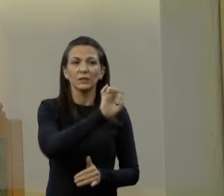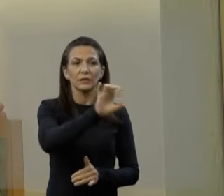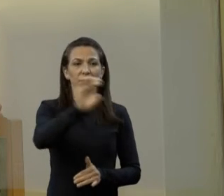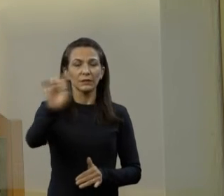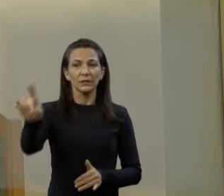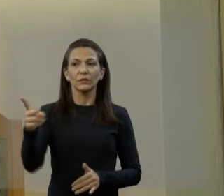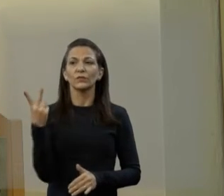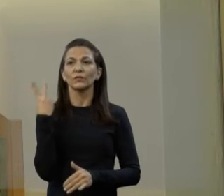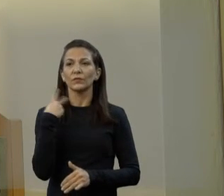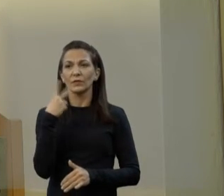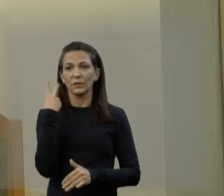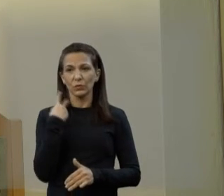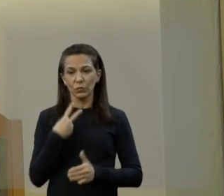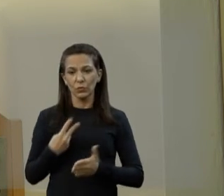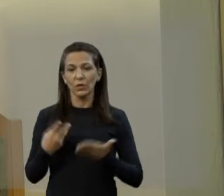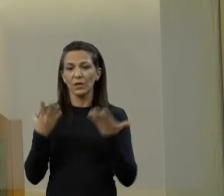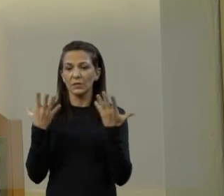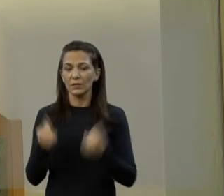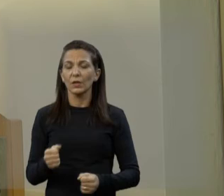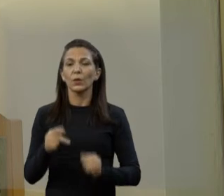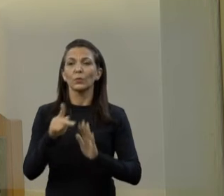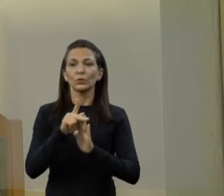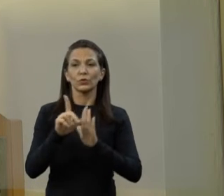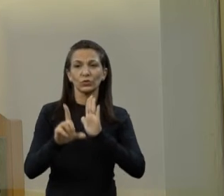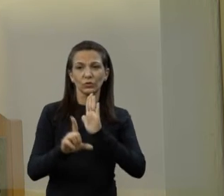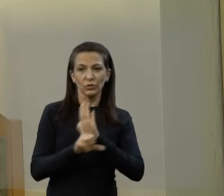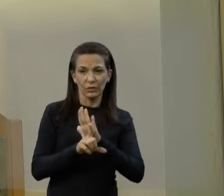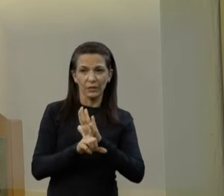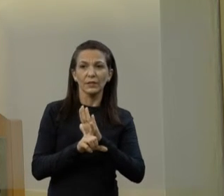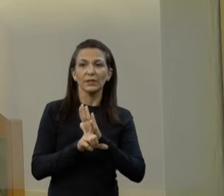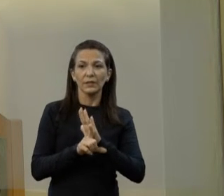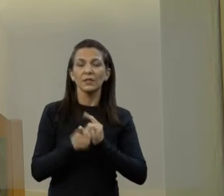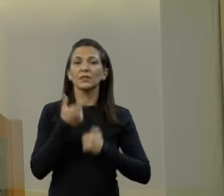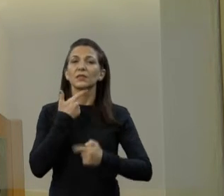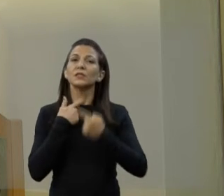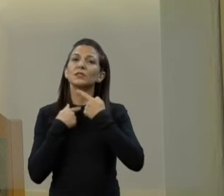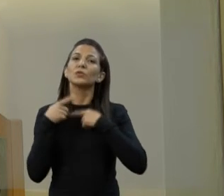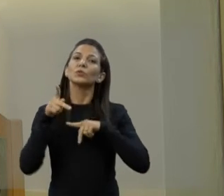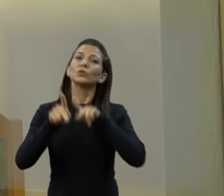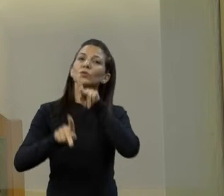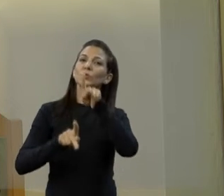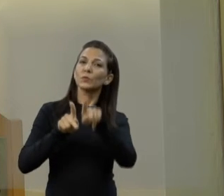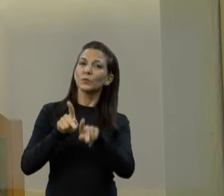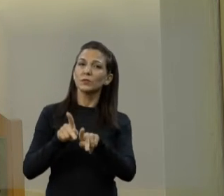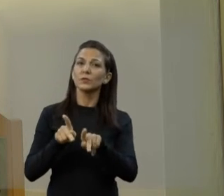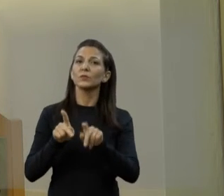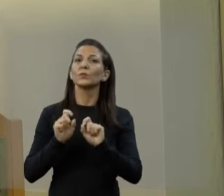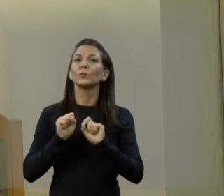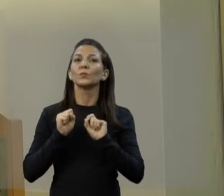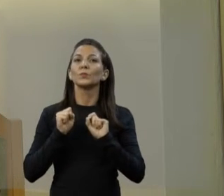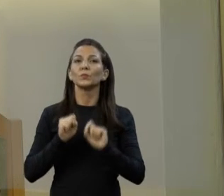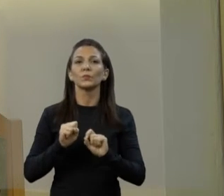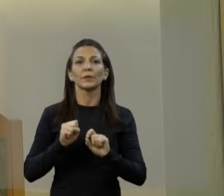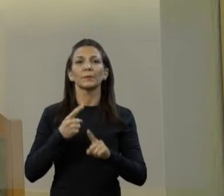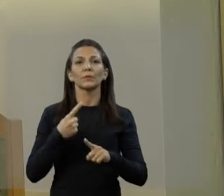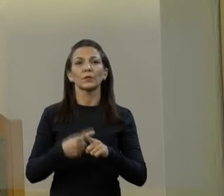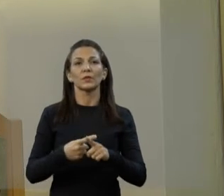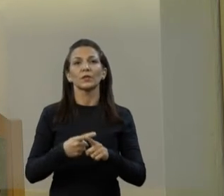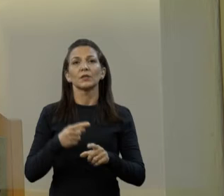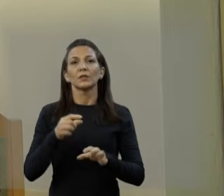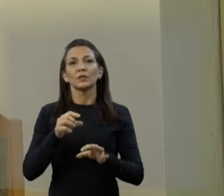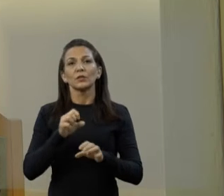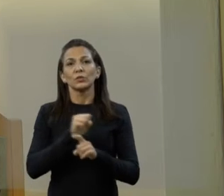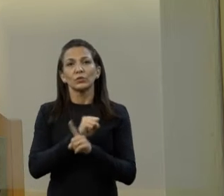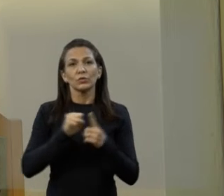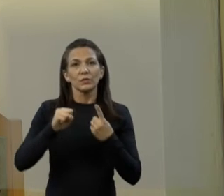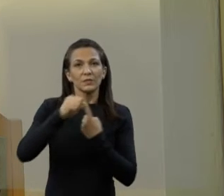cada a vereadora possa votar favoravelmente ao desejo da população porque a sociedade civil organizada a